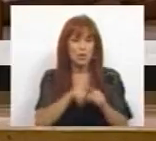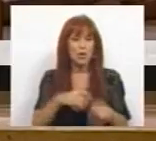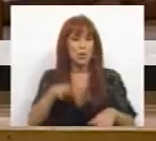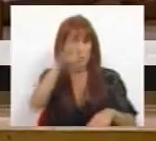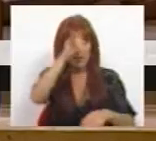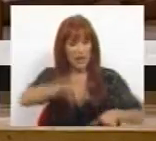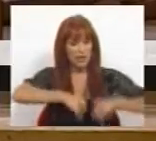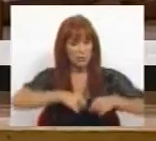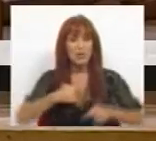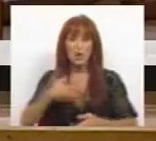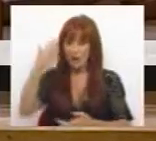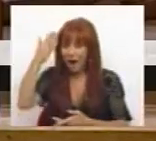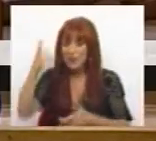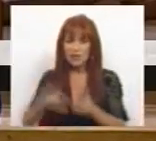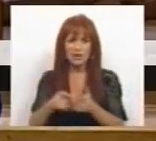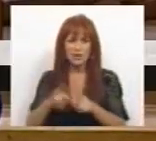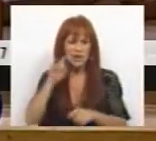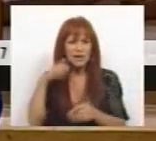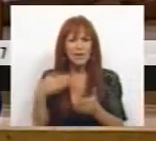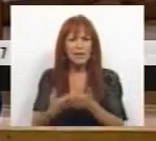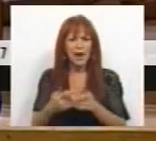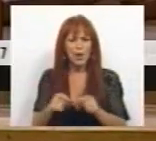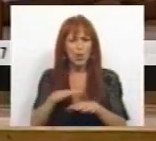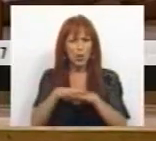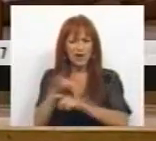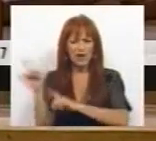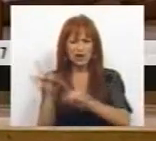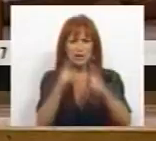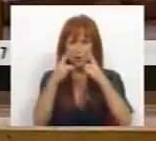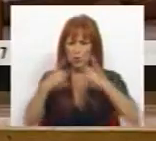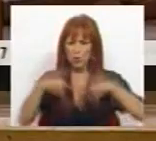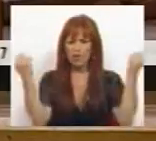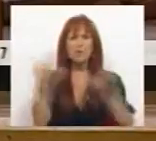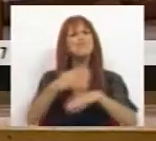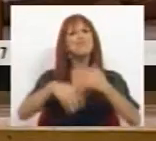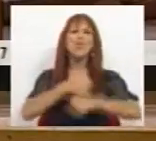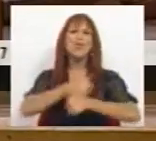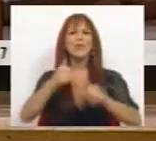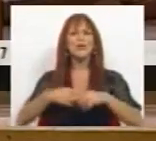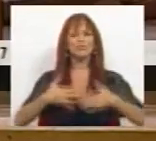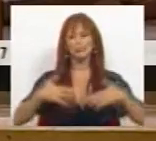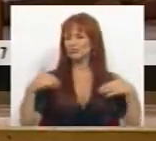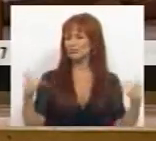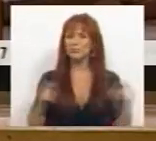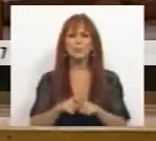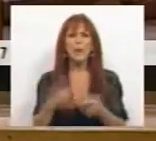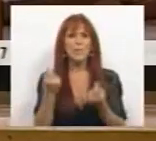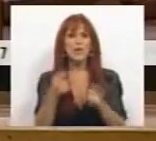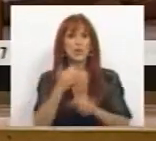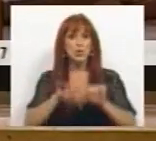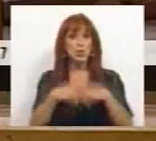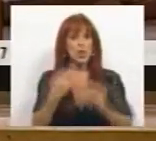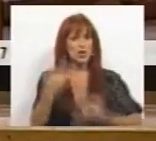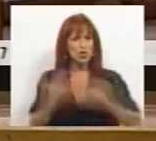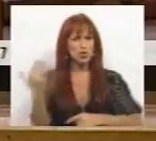Governo assumiu, consideramos que é necessário assegurar uma rede de transportes públicos eficiente, confortável e a preços